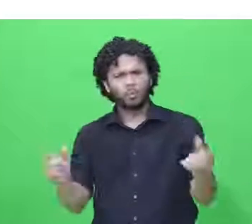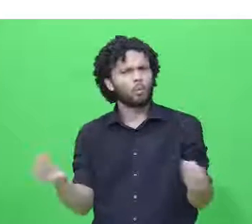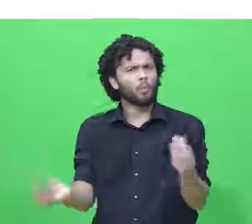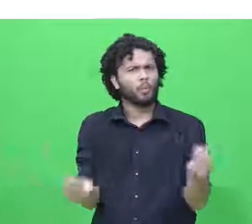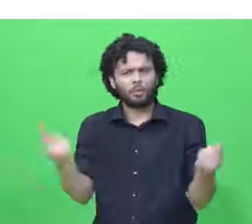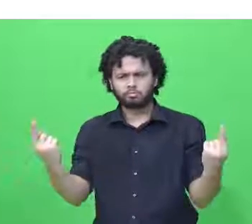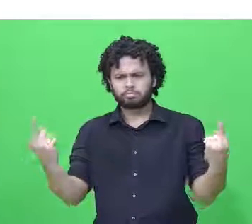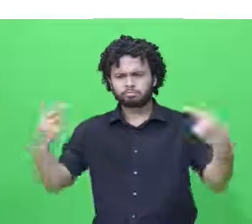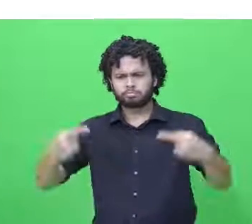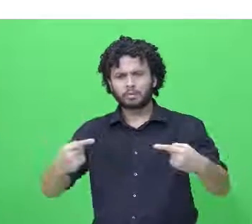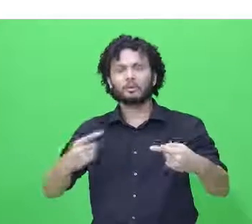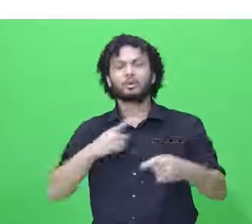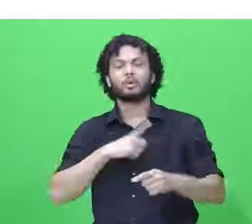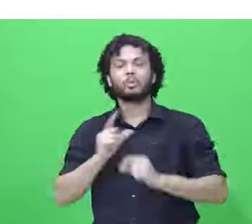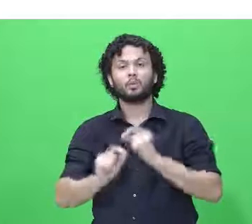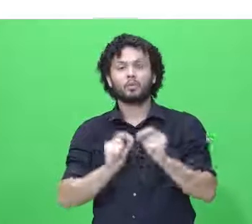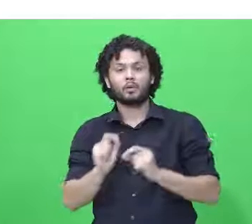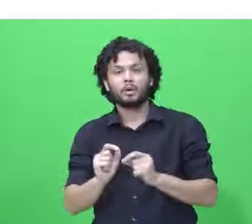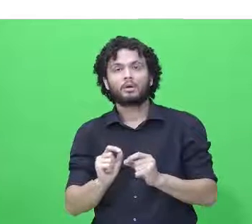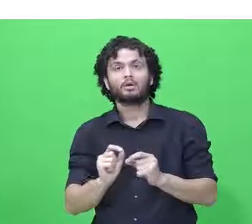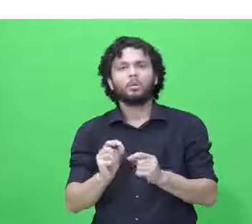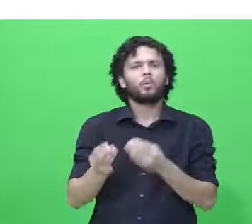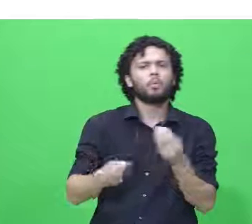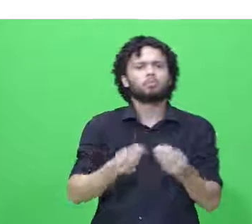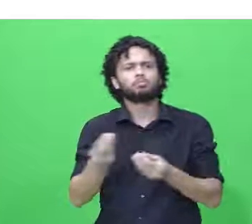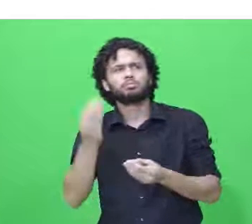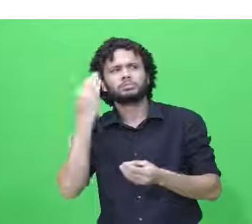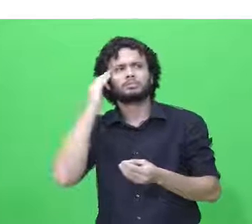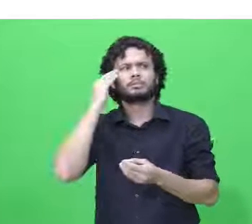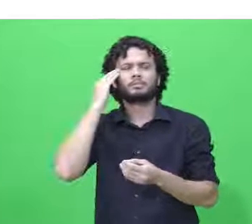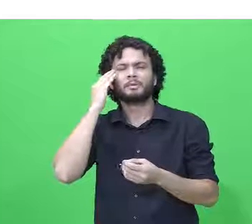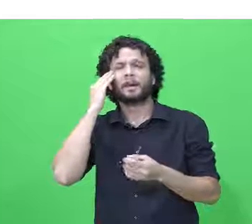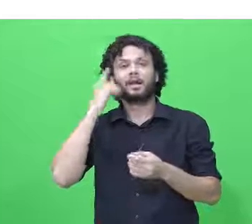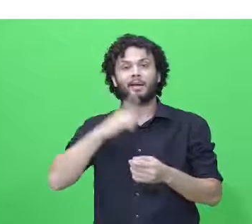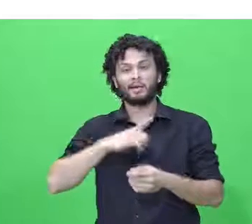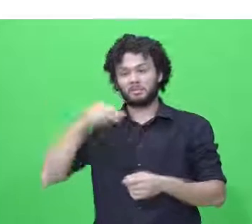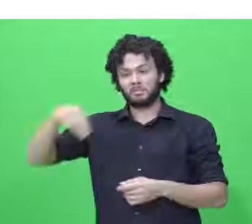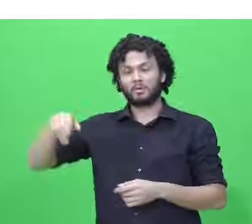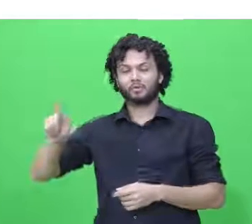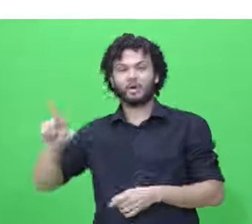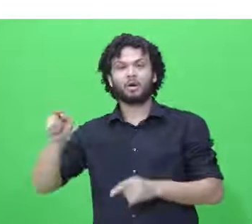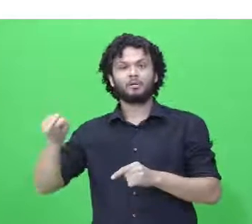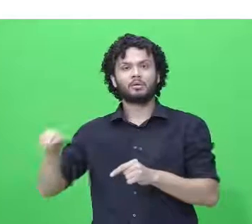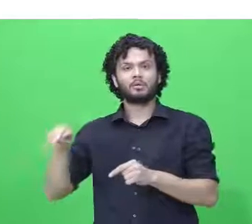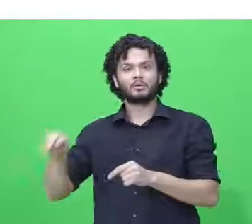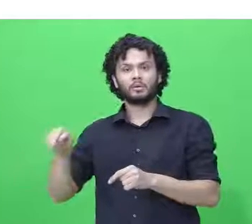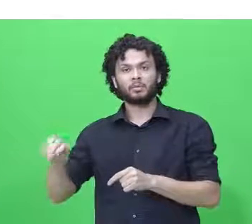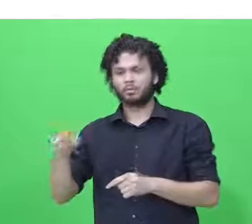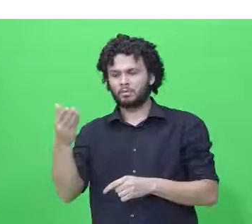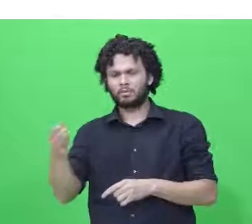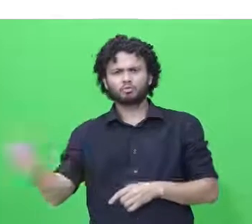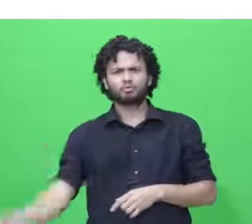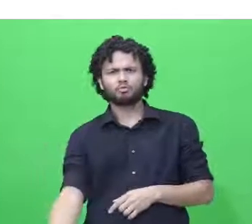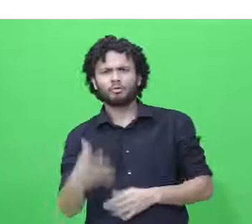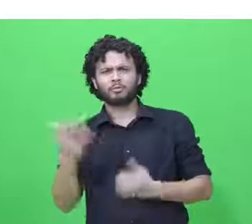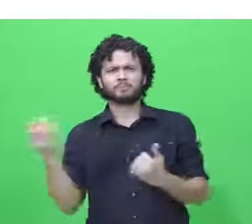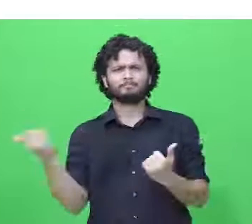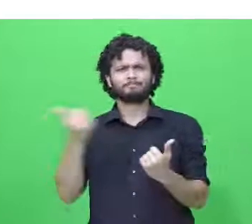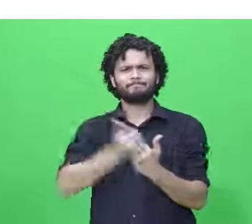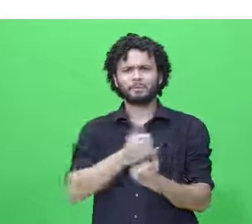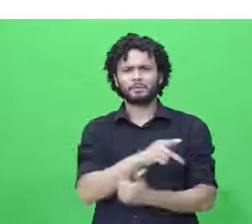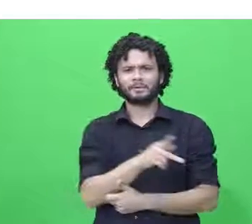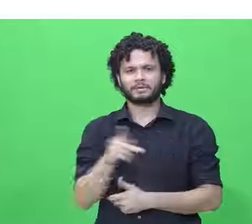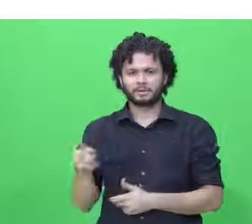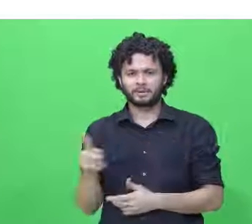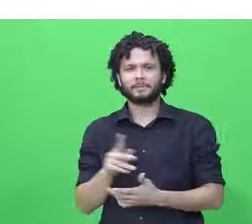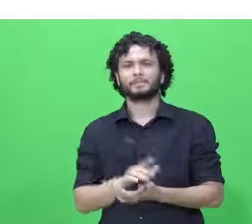esse presidente, a gente tem aí exatamente uma cisão. Era a vez, então, de Minas, e ele decide, então, indicar aí um novo presidente da